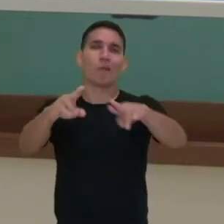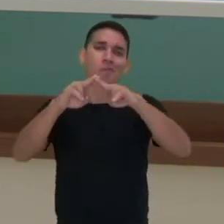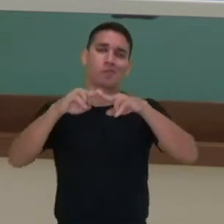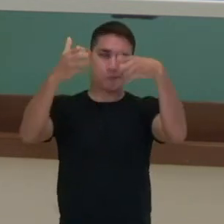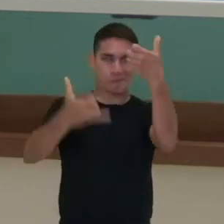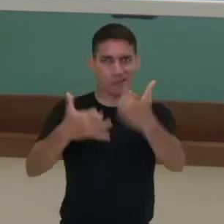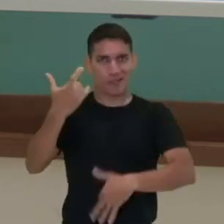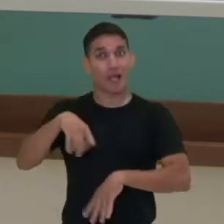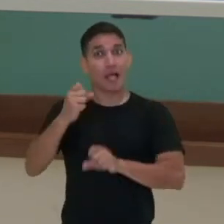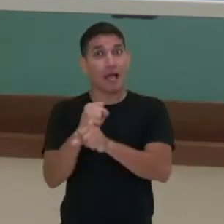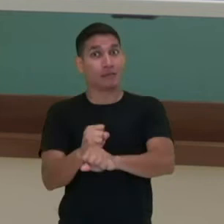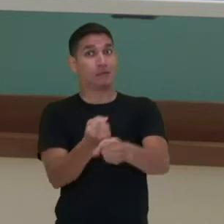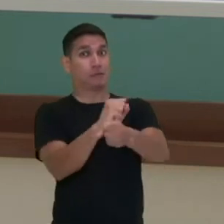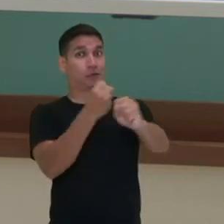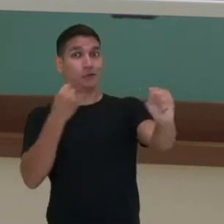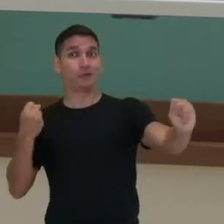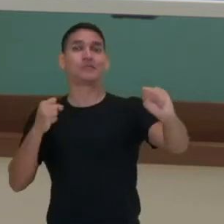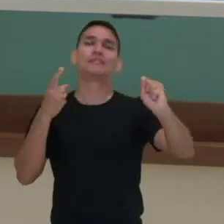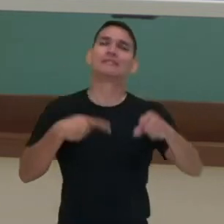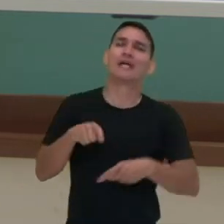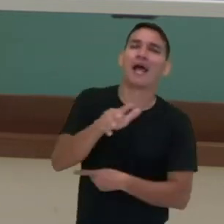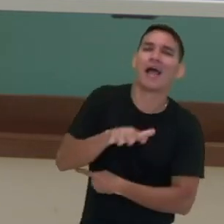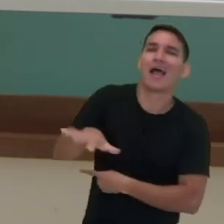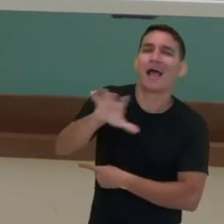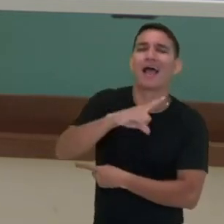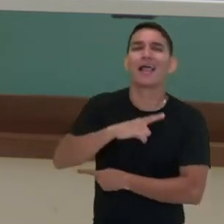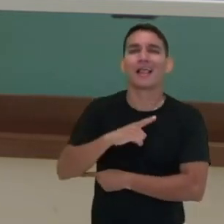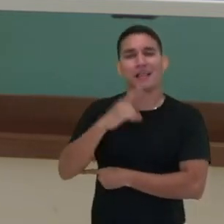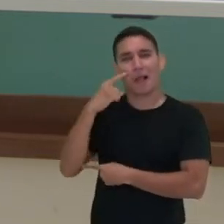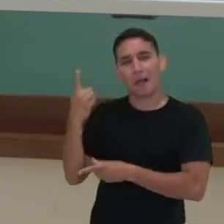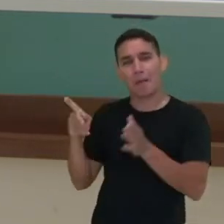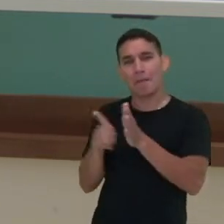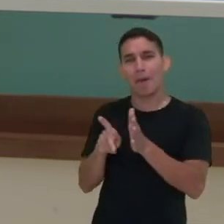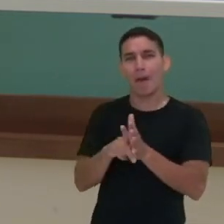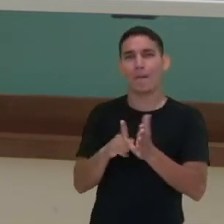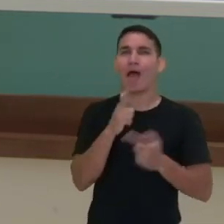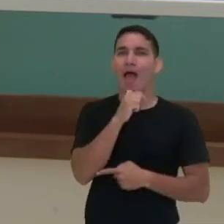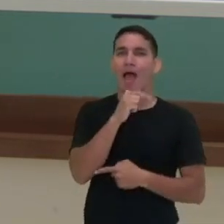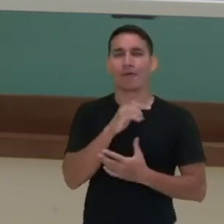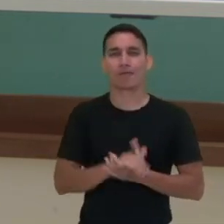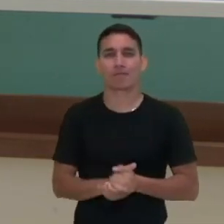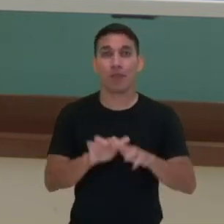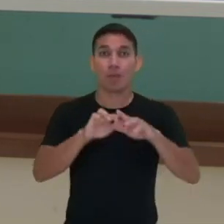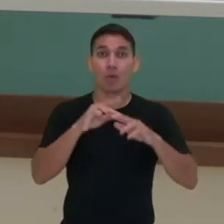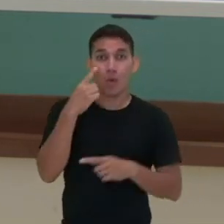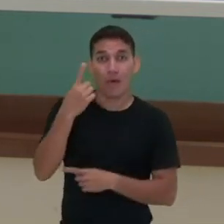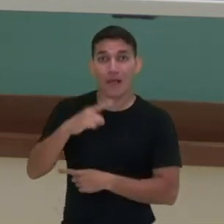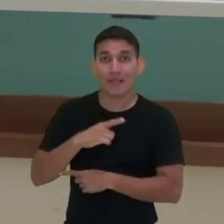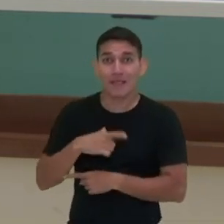são grandes extensões, enormes extensões de água, né? Os oceanos possuem